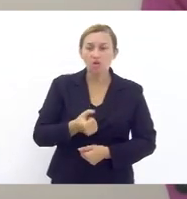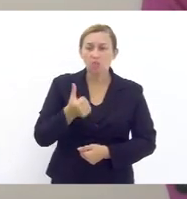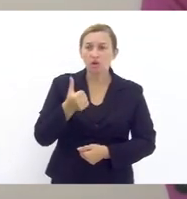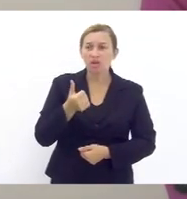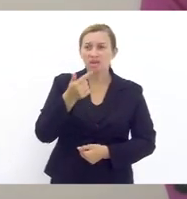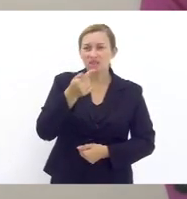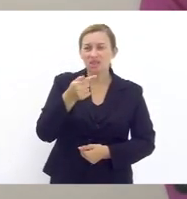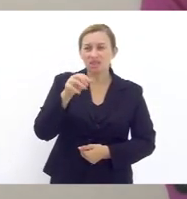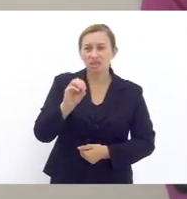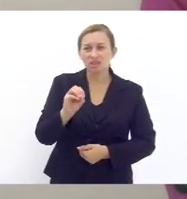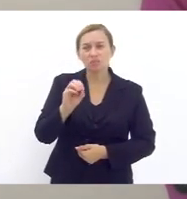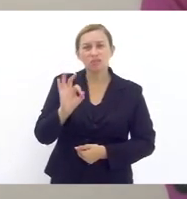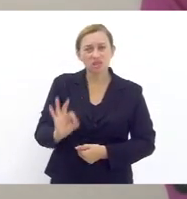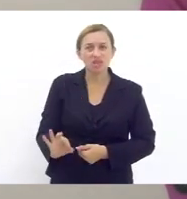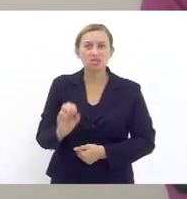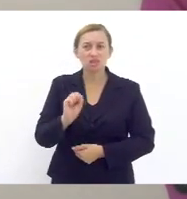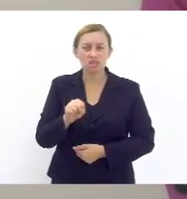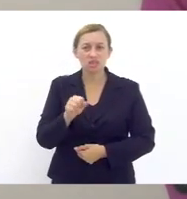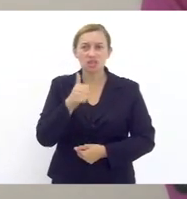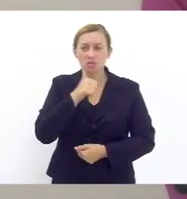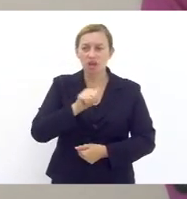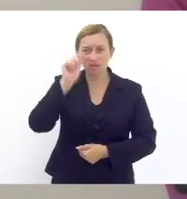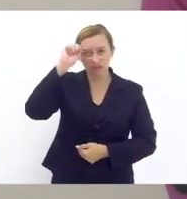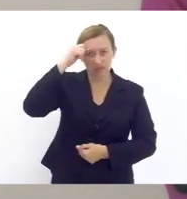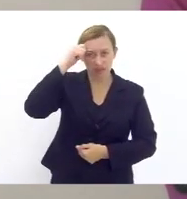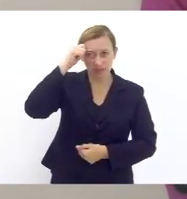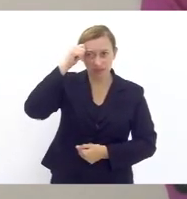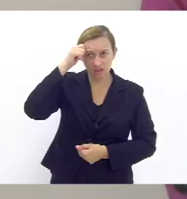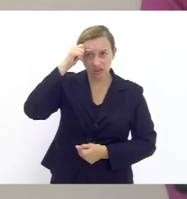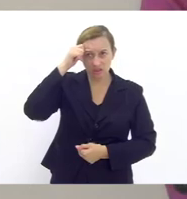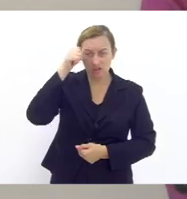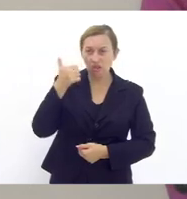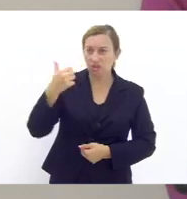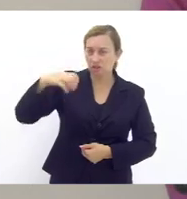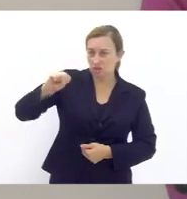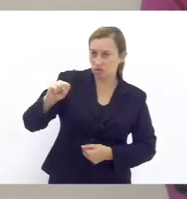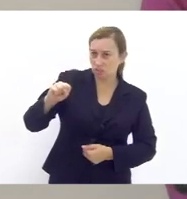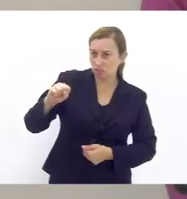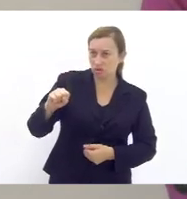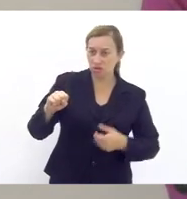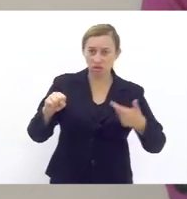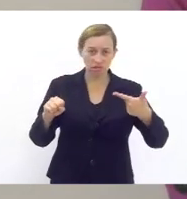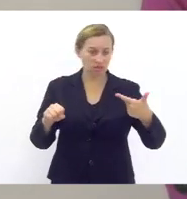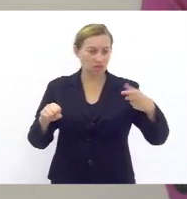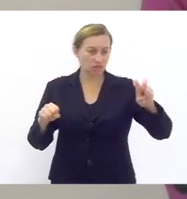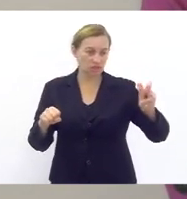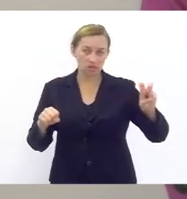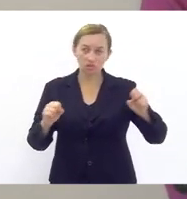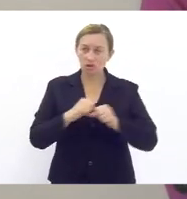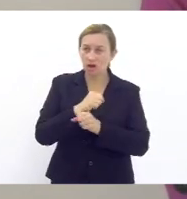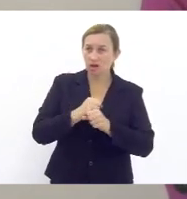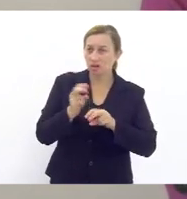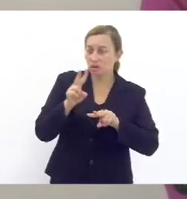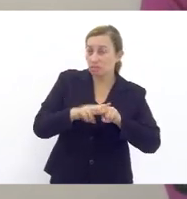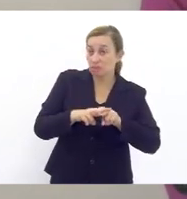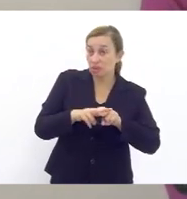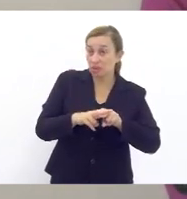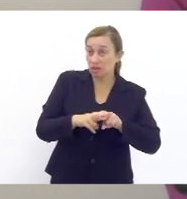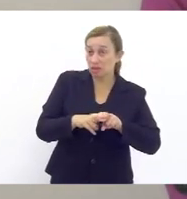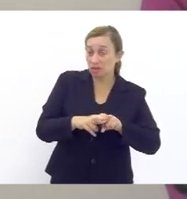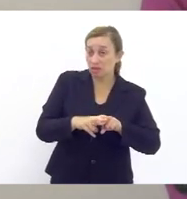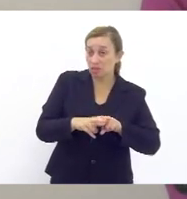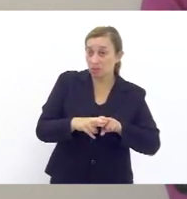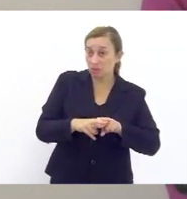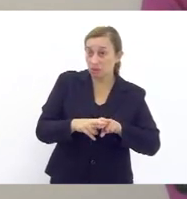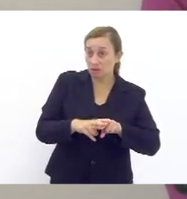70% sim de mulheres negras entre 18 e 25 anos presas pleno